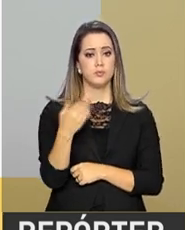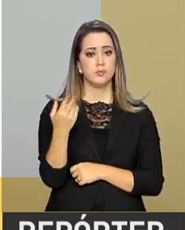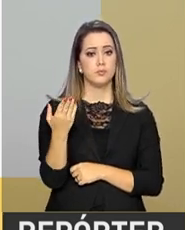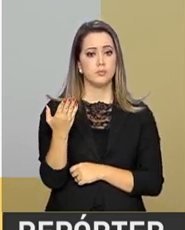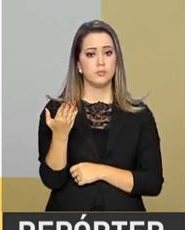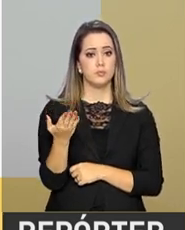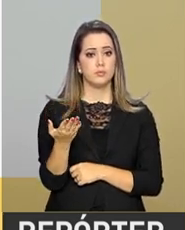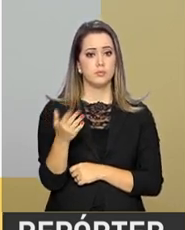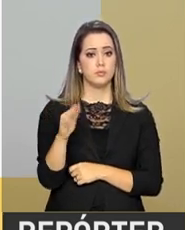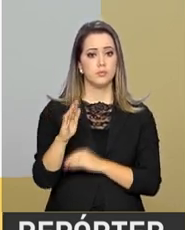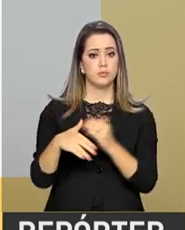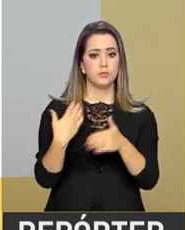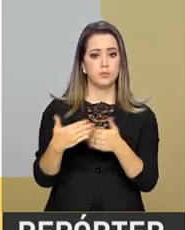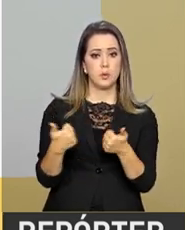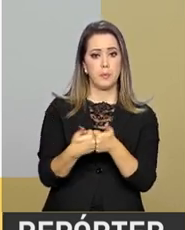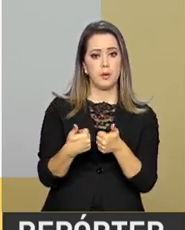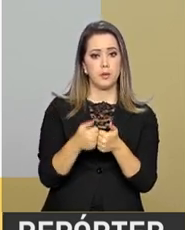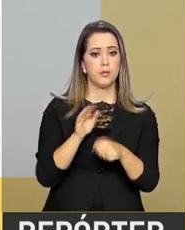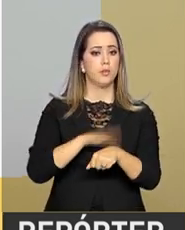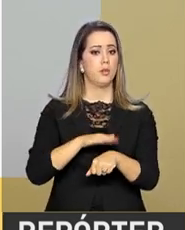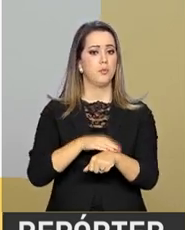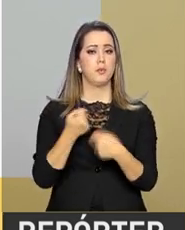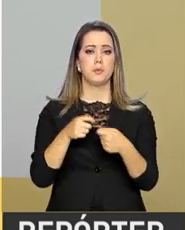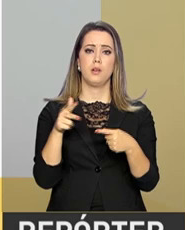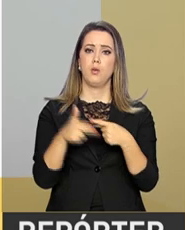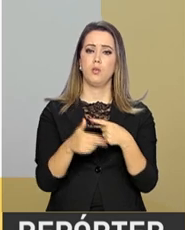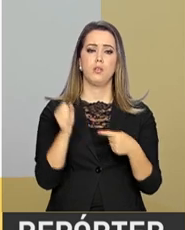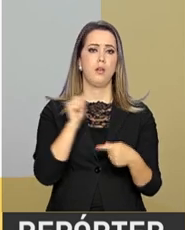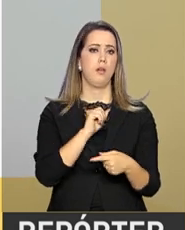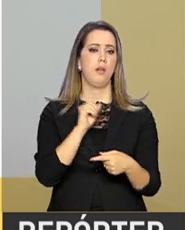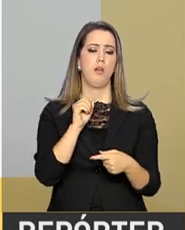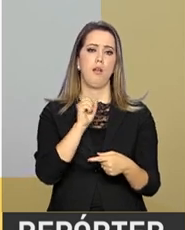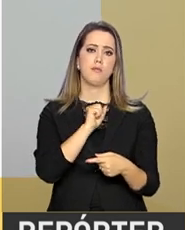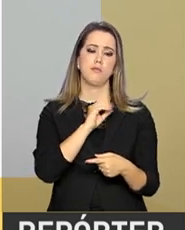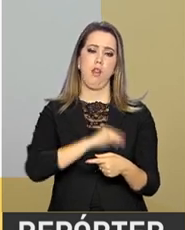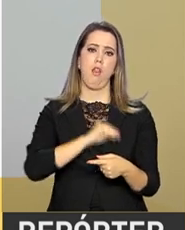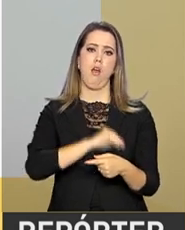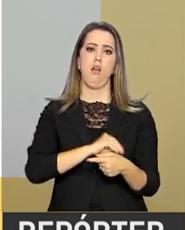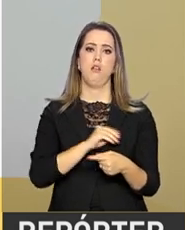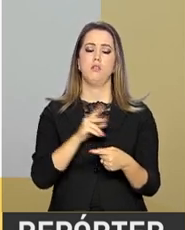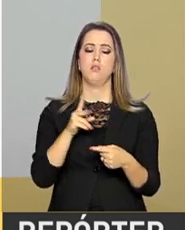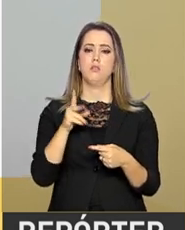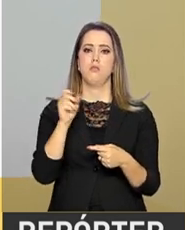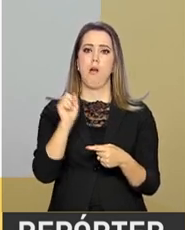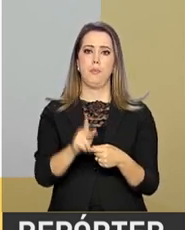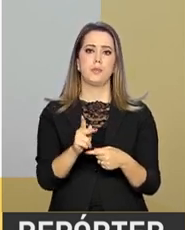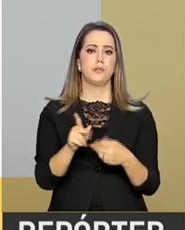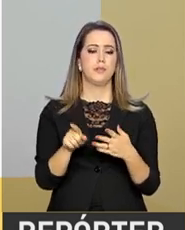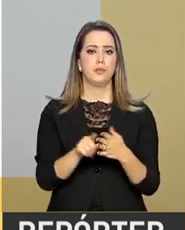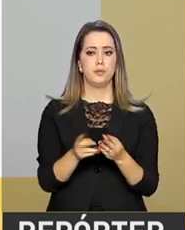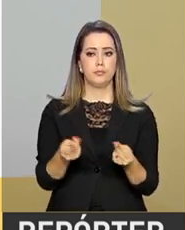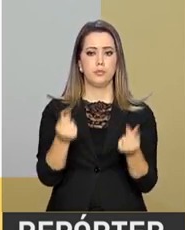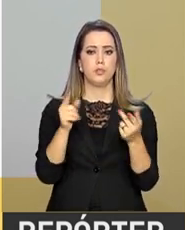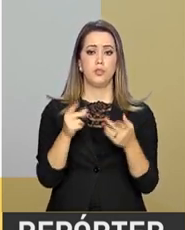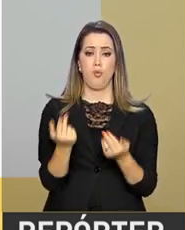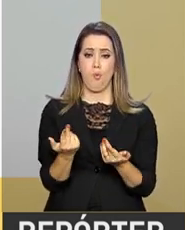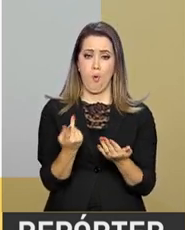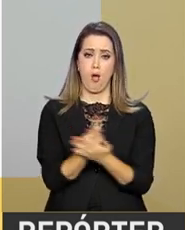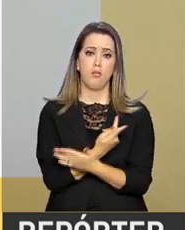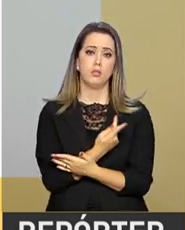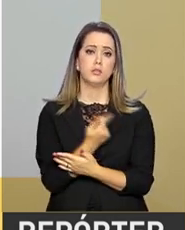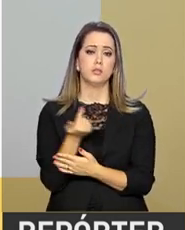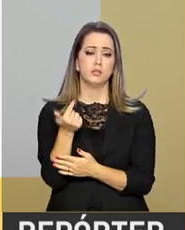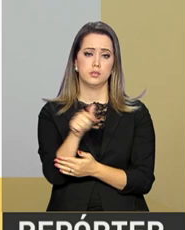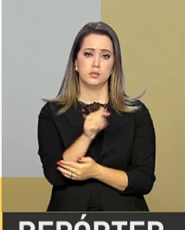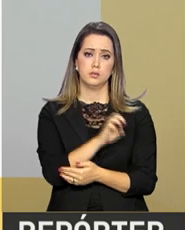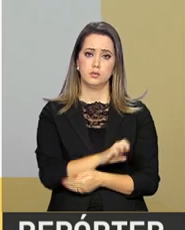reais daqui a pouco vai ter que cortar a aposentadoria eu sou aí o vencimento dos servidores público mas é